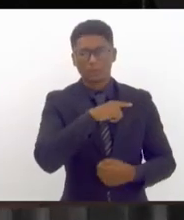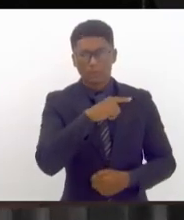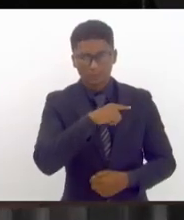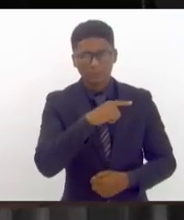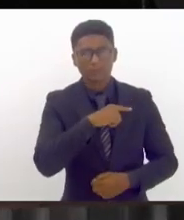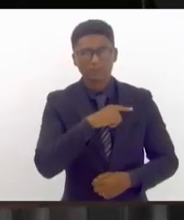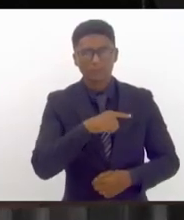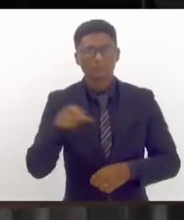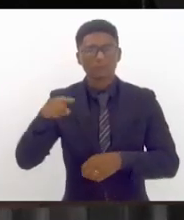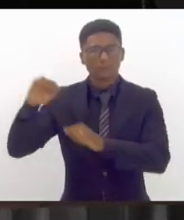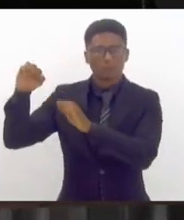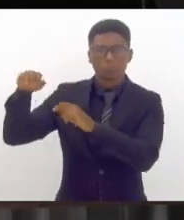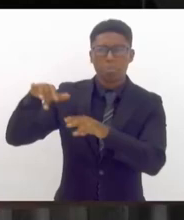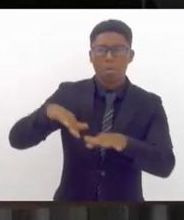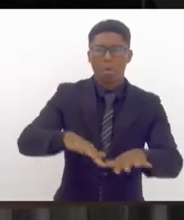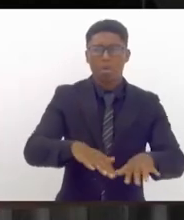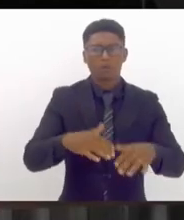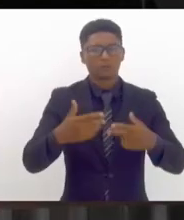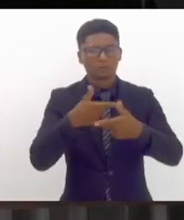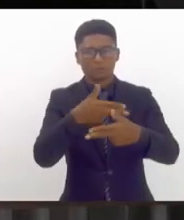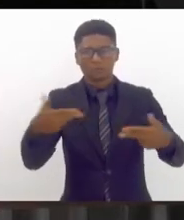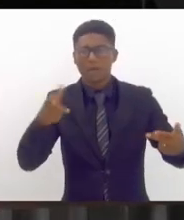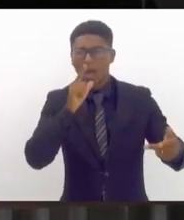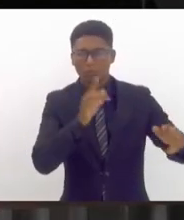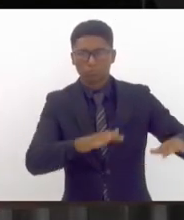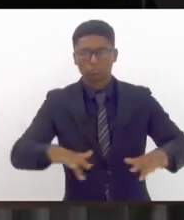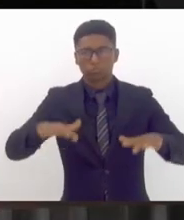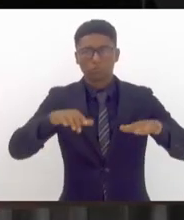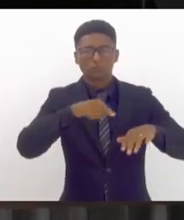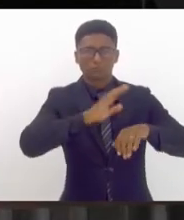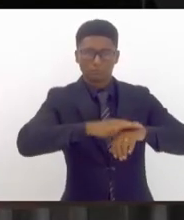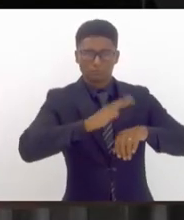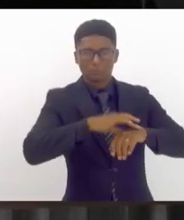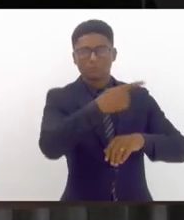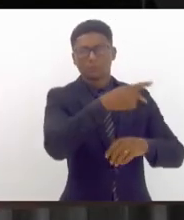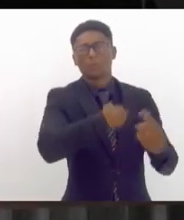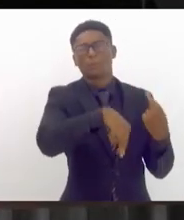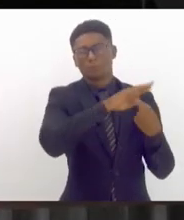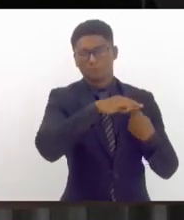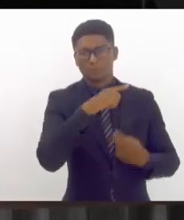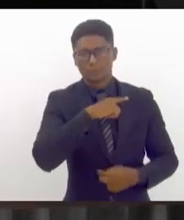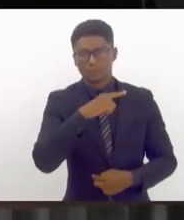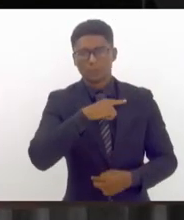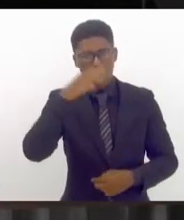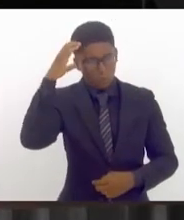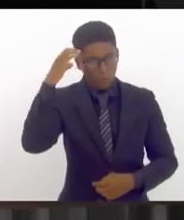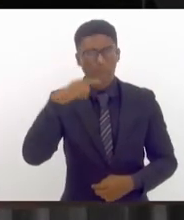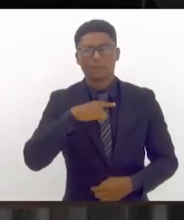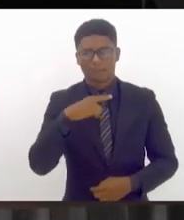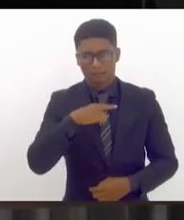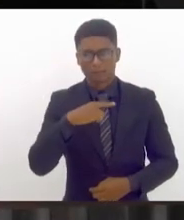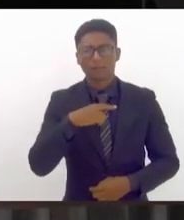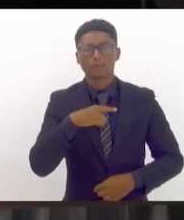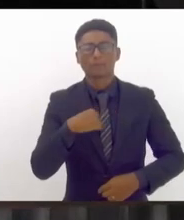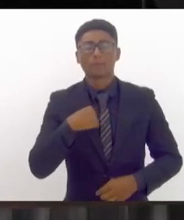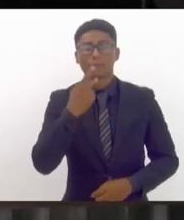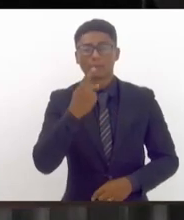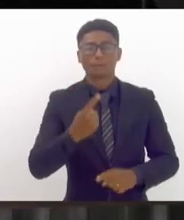em deslizamentos de terra que atingiram comunidades e as vias de Petrópolis. Então, eu queria falar disso, por quê,